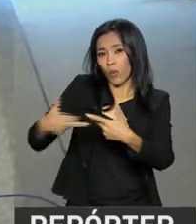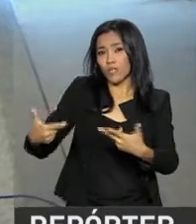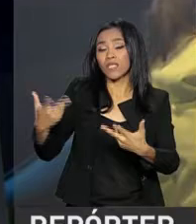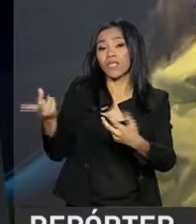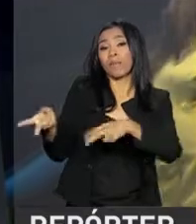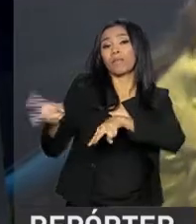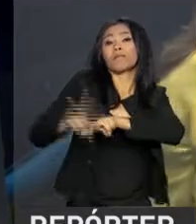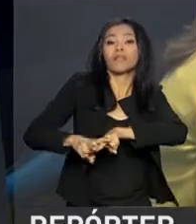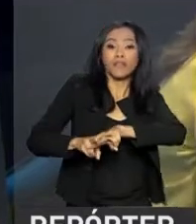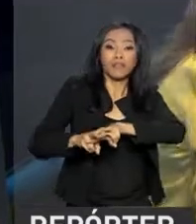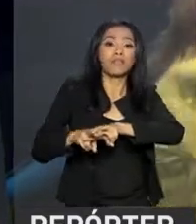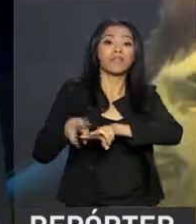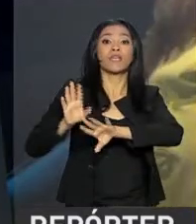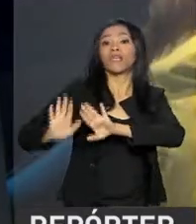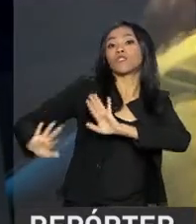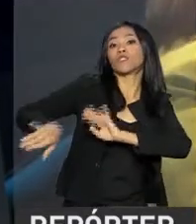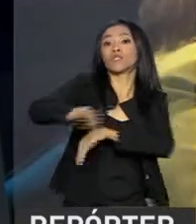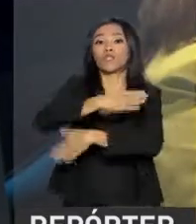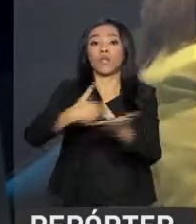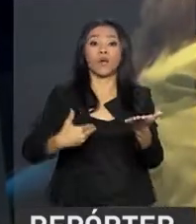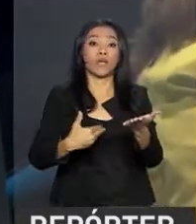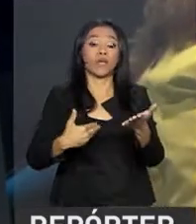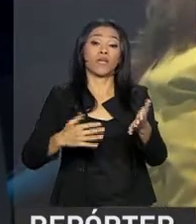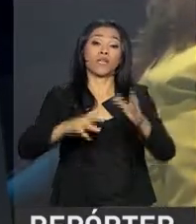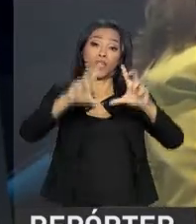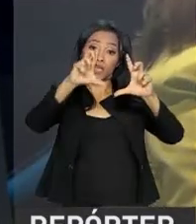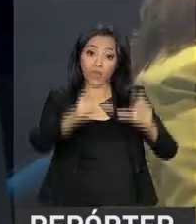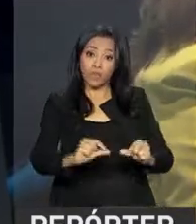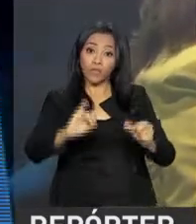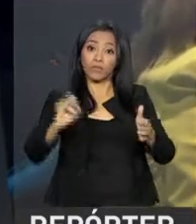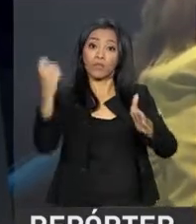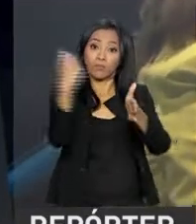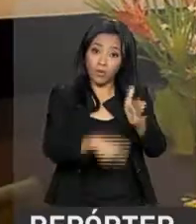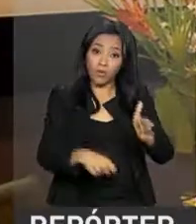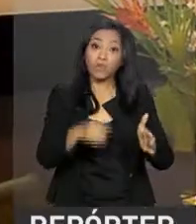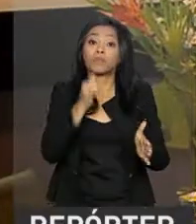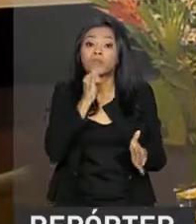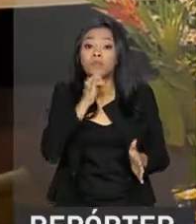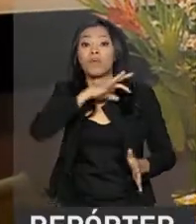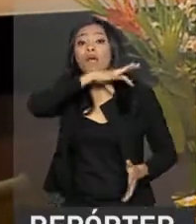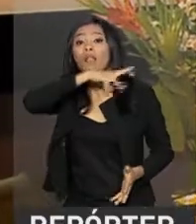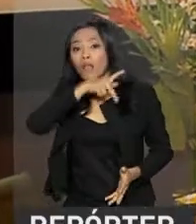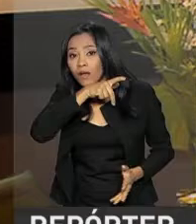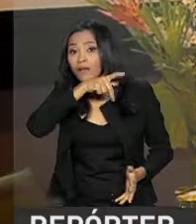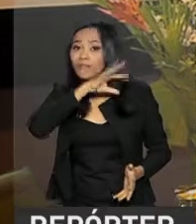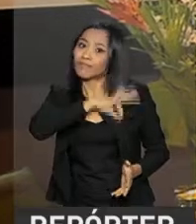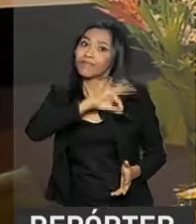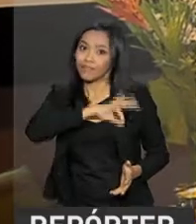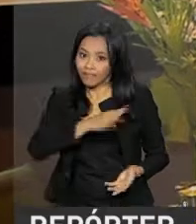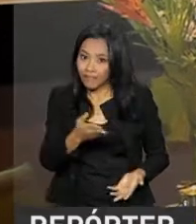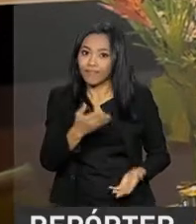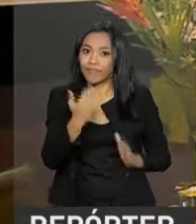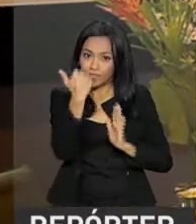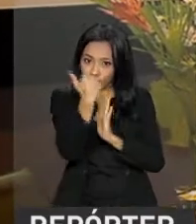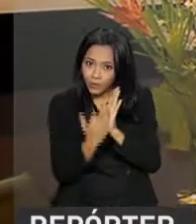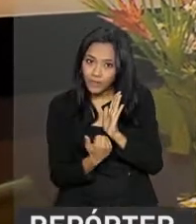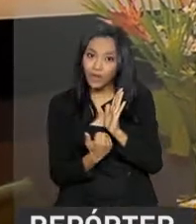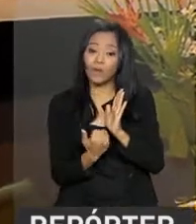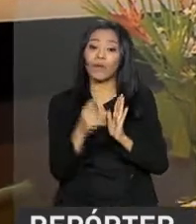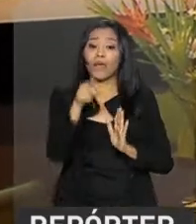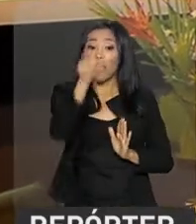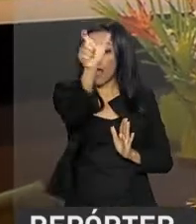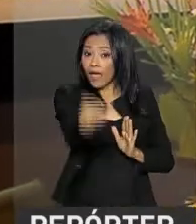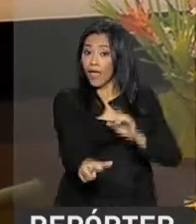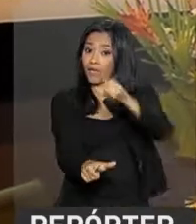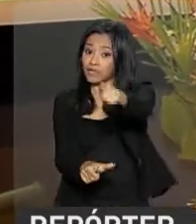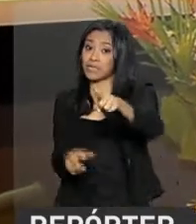em troca do abatimento de impostos como imposto de renda uma folha ou dar representa uma grande empresa